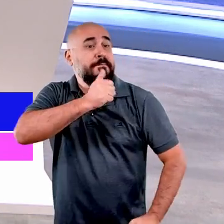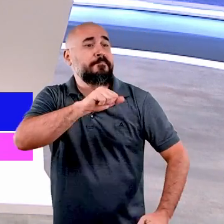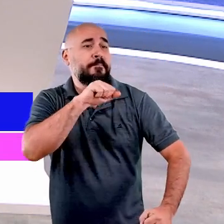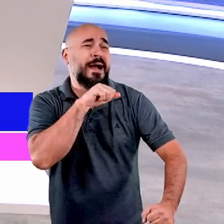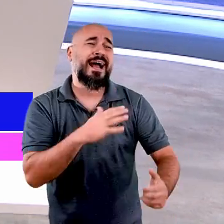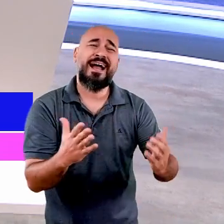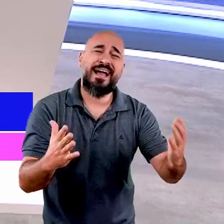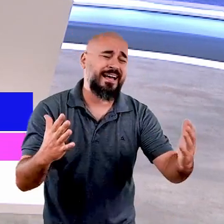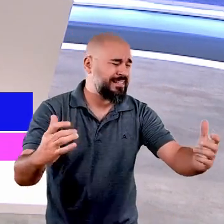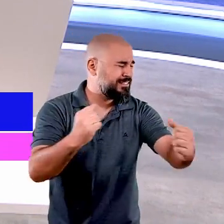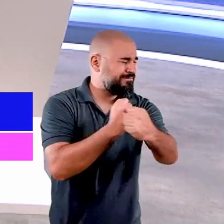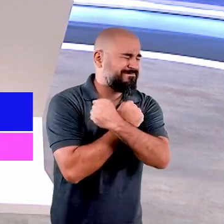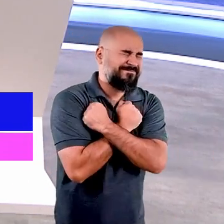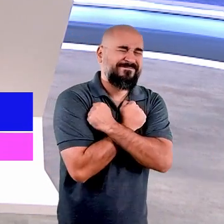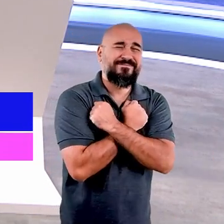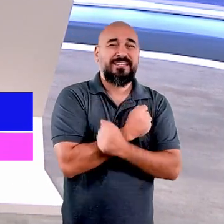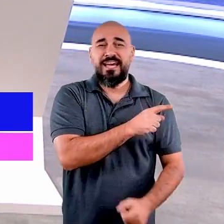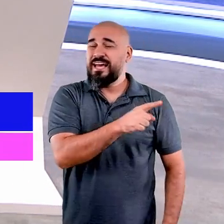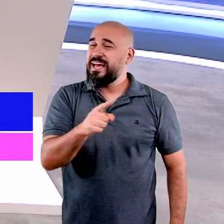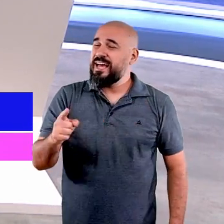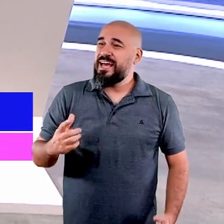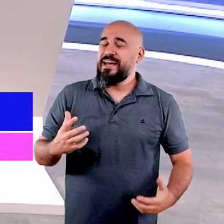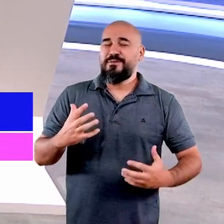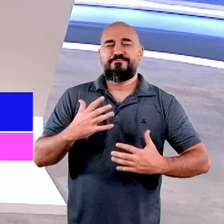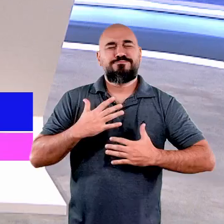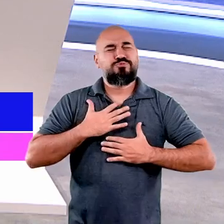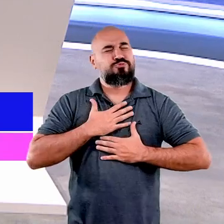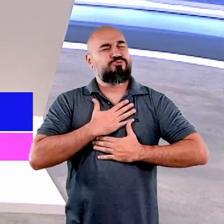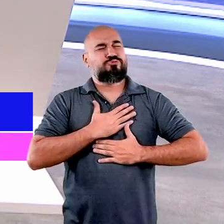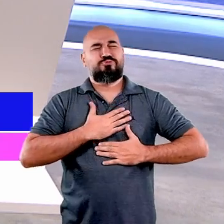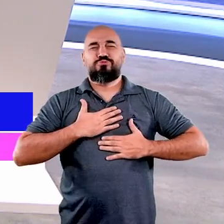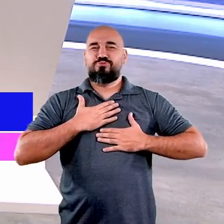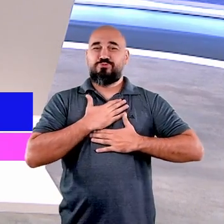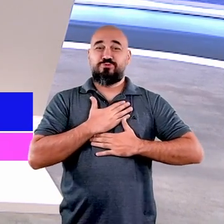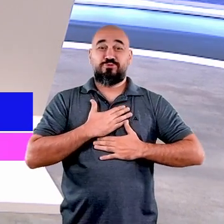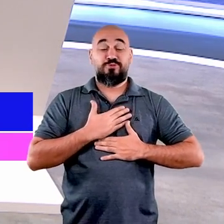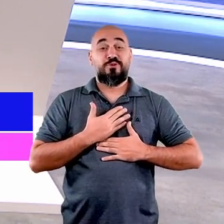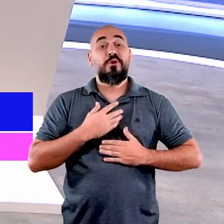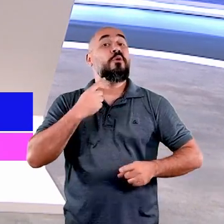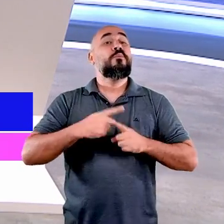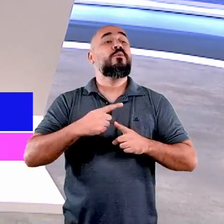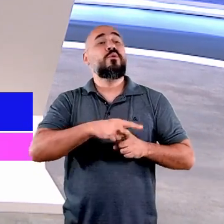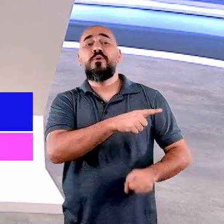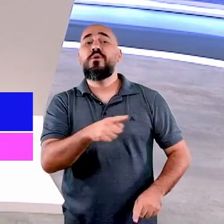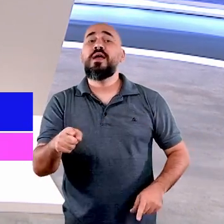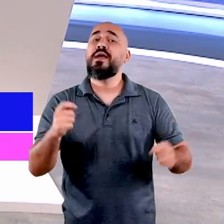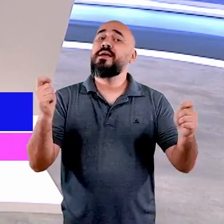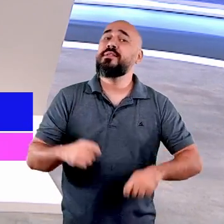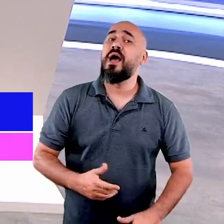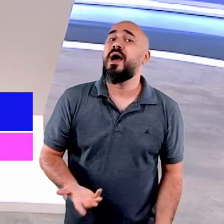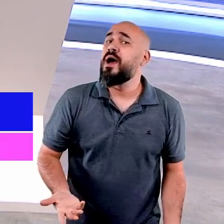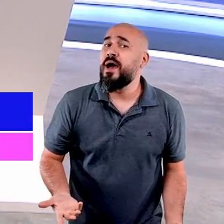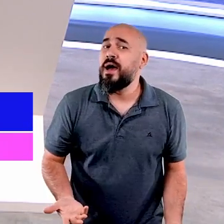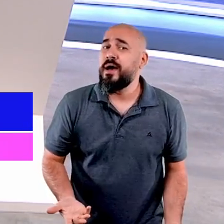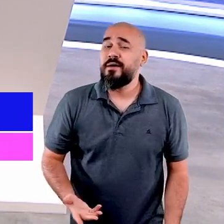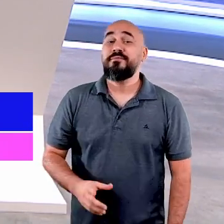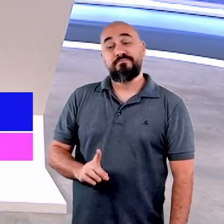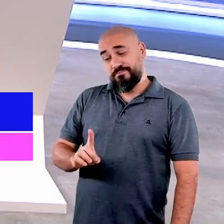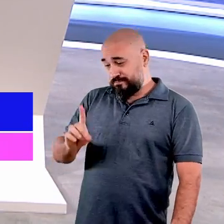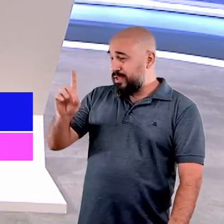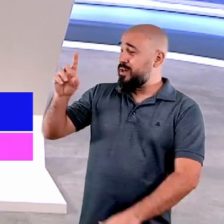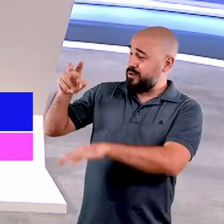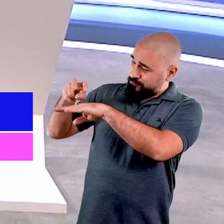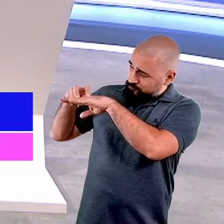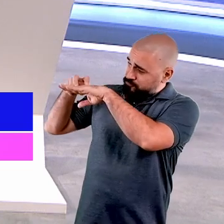possível por causa da ordem de Deus. Ele vai falar e os mortos vão ressuscitar. Você pode entender